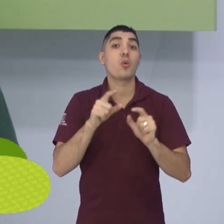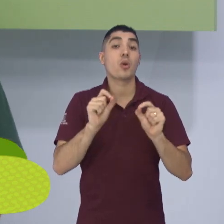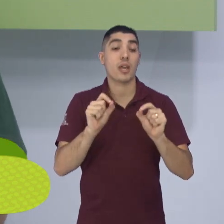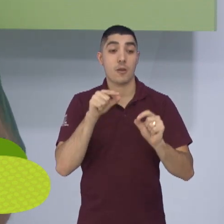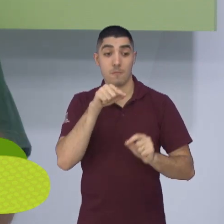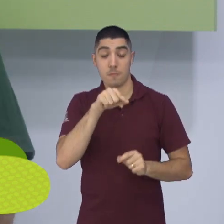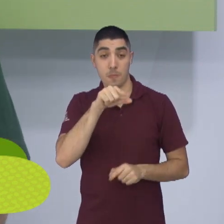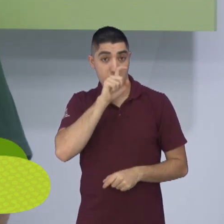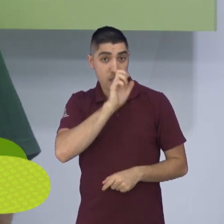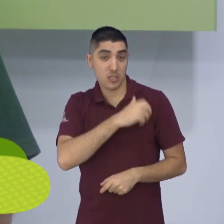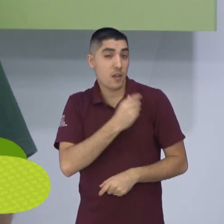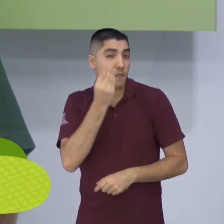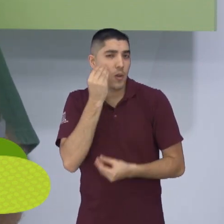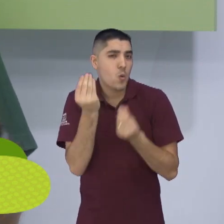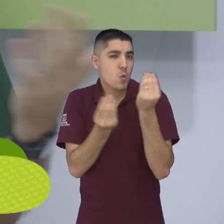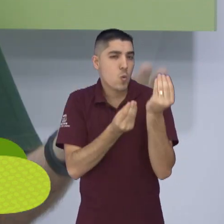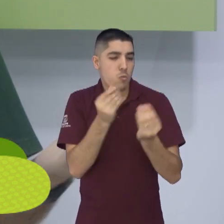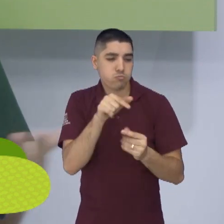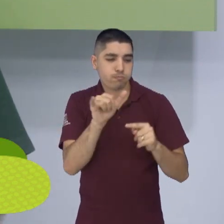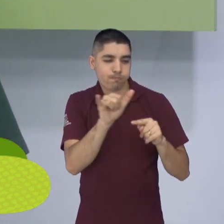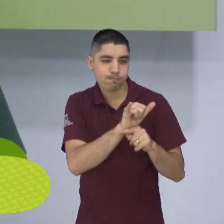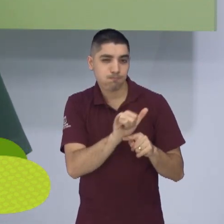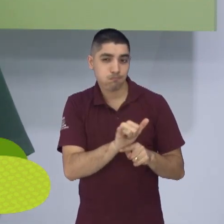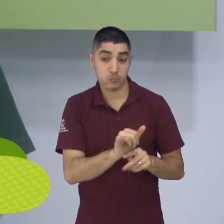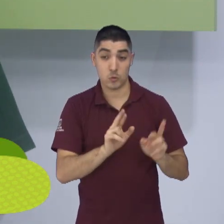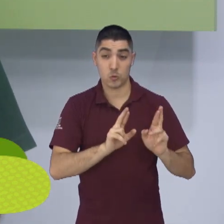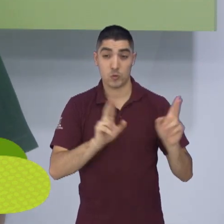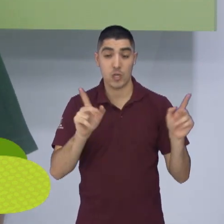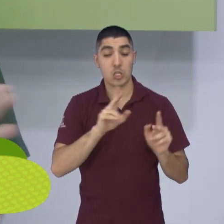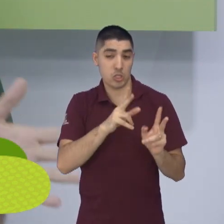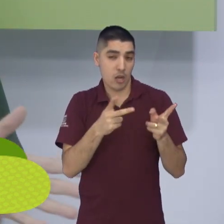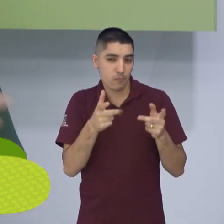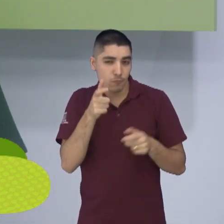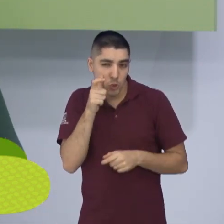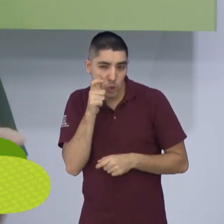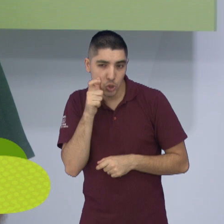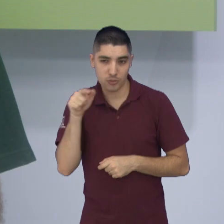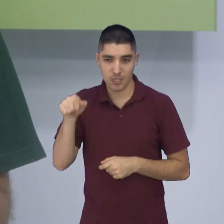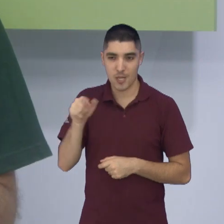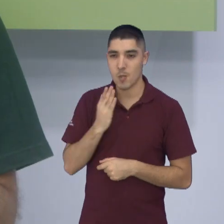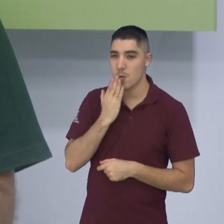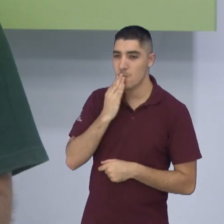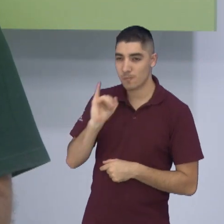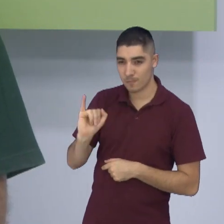pode ser ou como funciona, né? Muito provavelmente ele assistiu os 2 jogos, ou pelo menos um dos